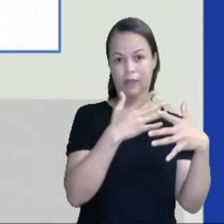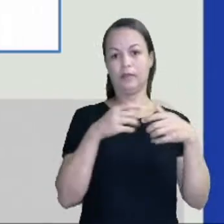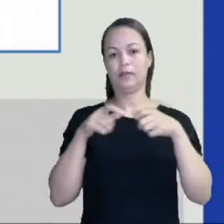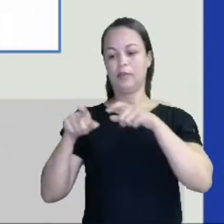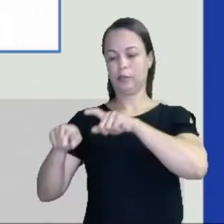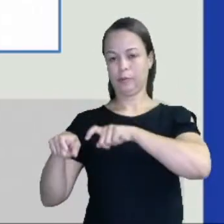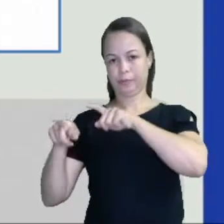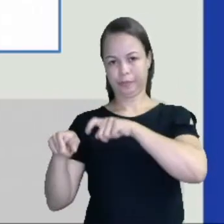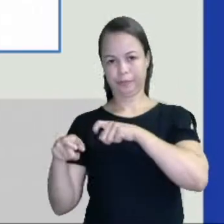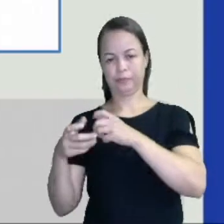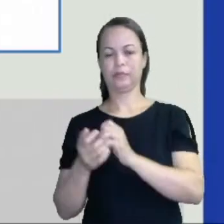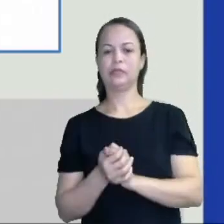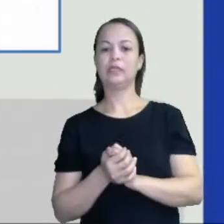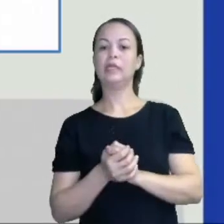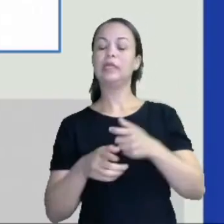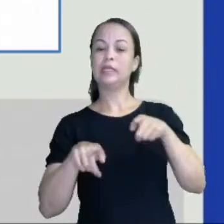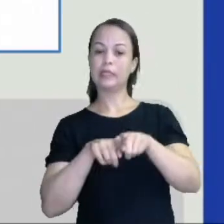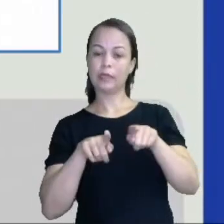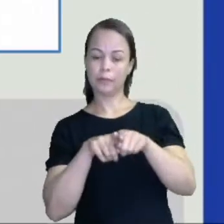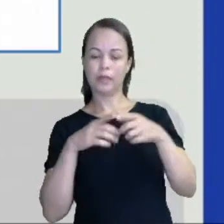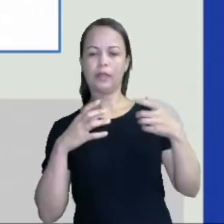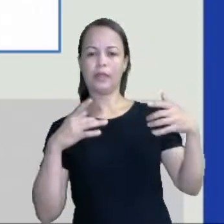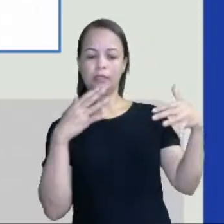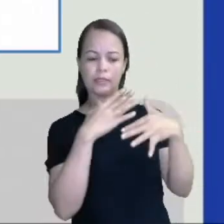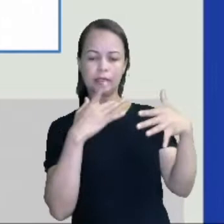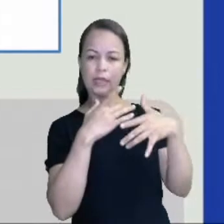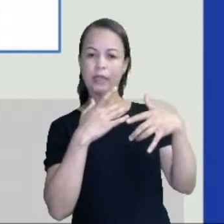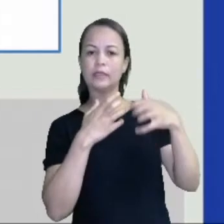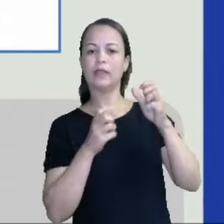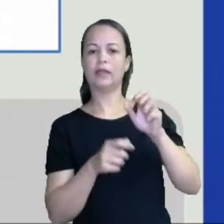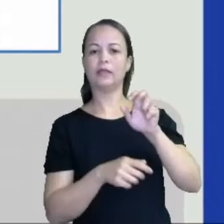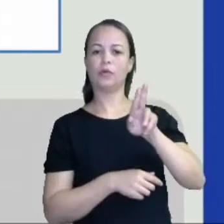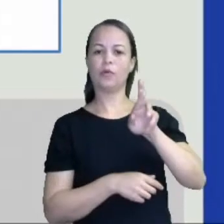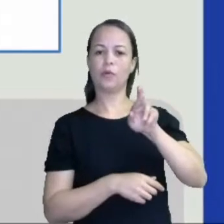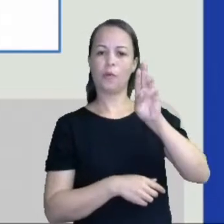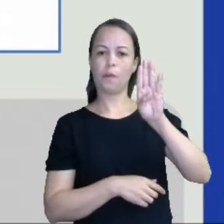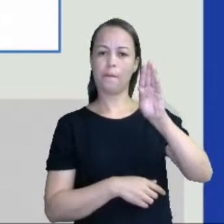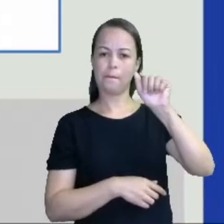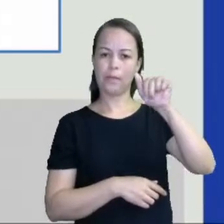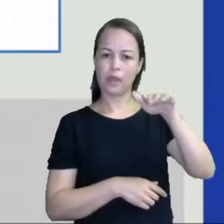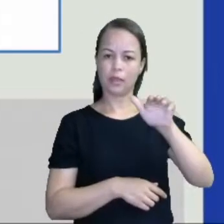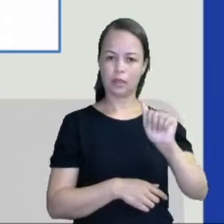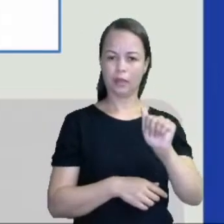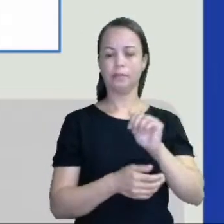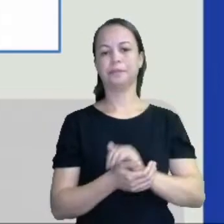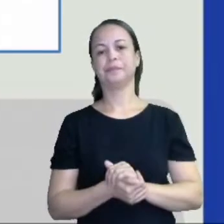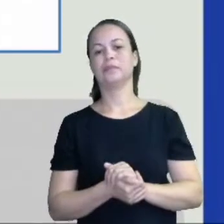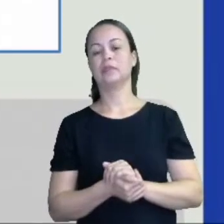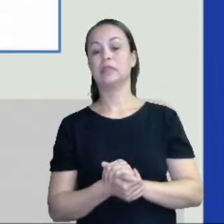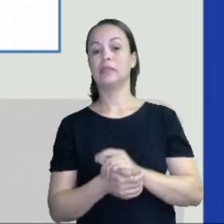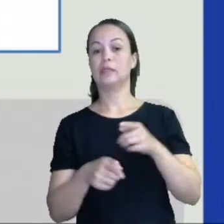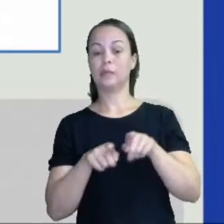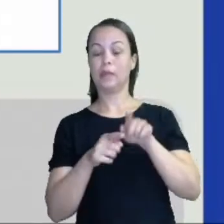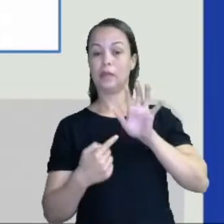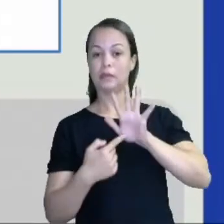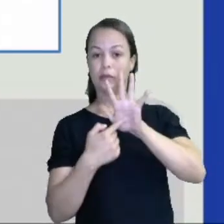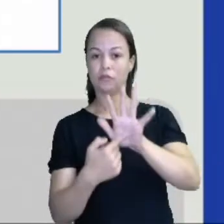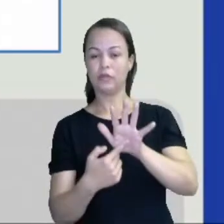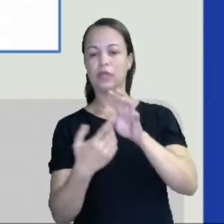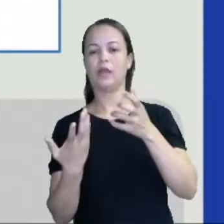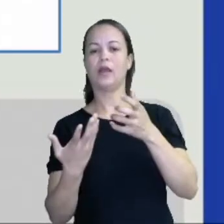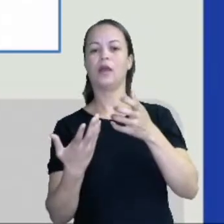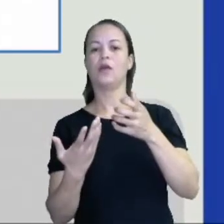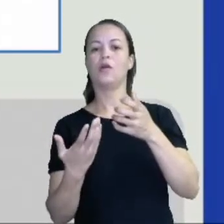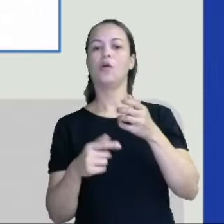campo e entre as cidades da rede urbana. Vamos também trabalhar identificar órgãos